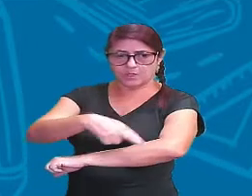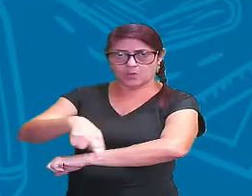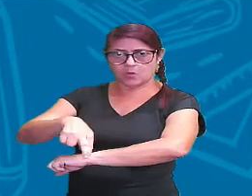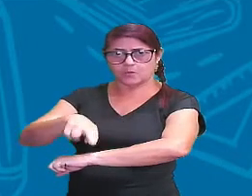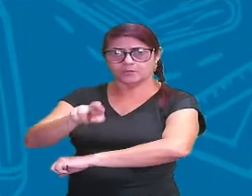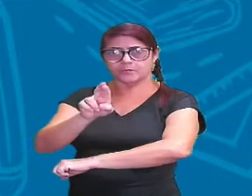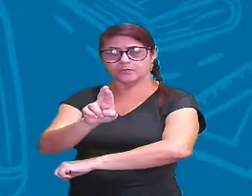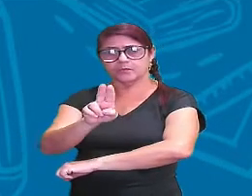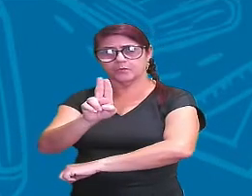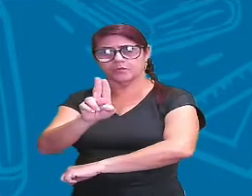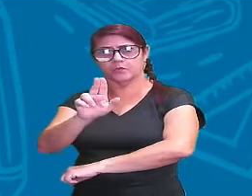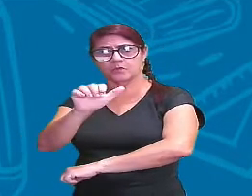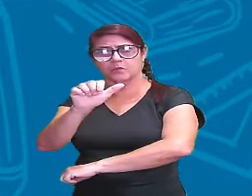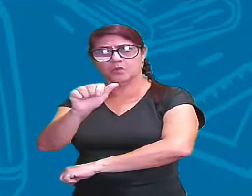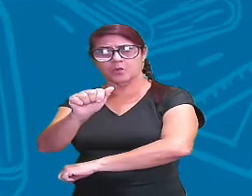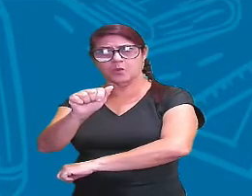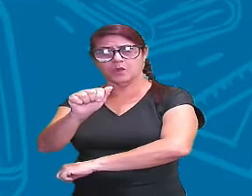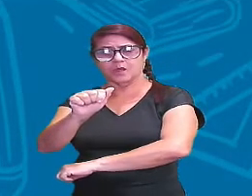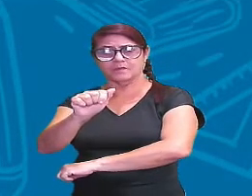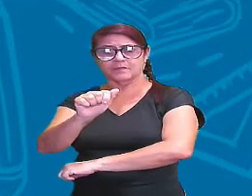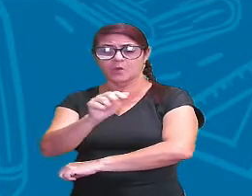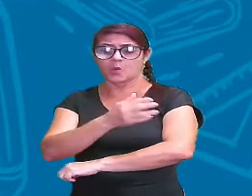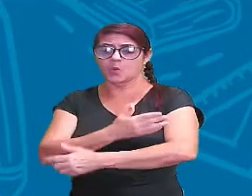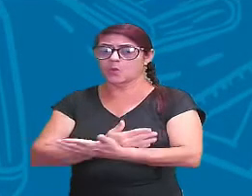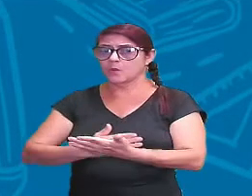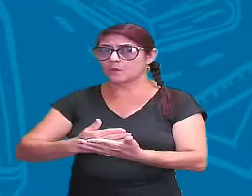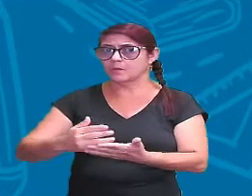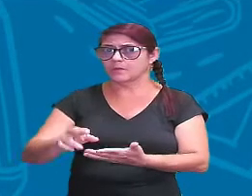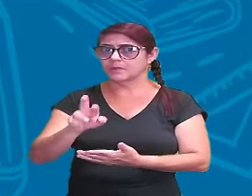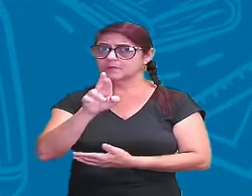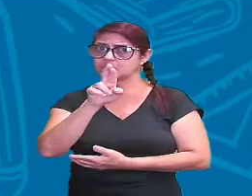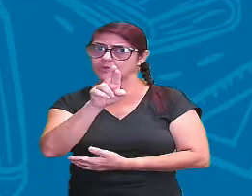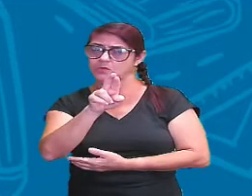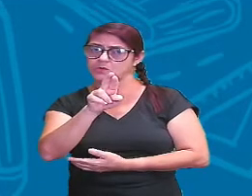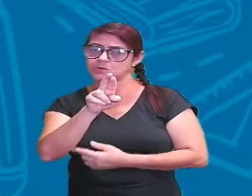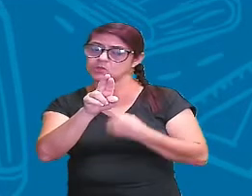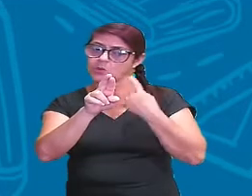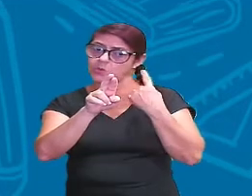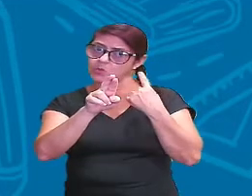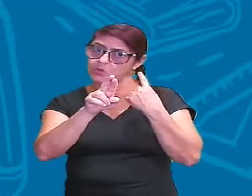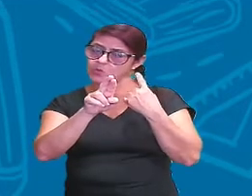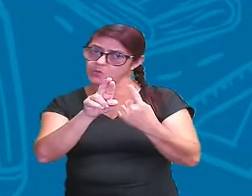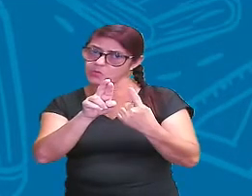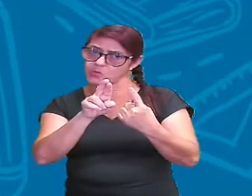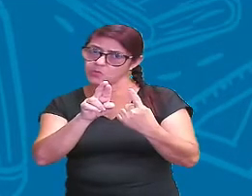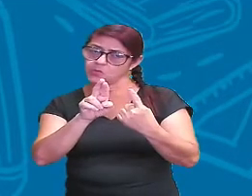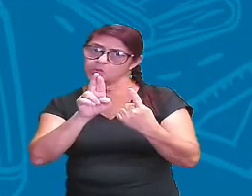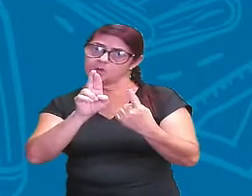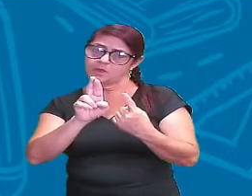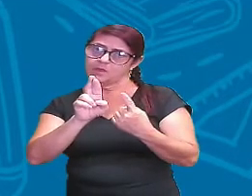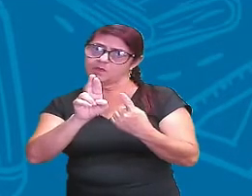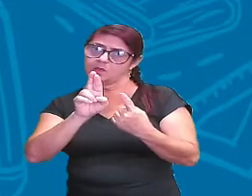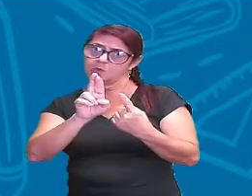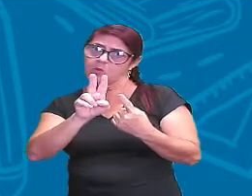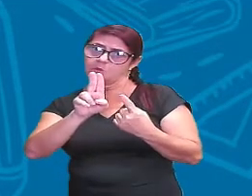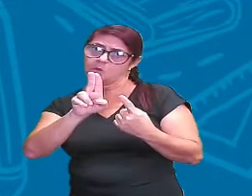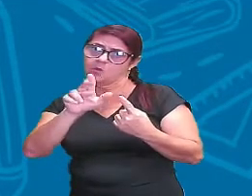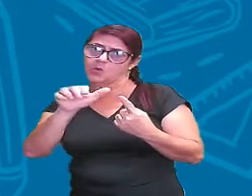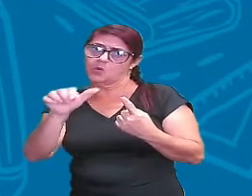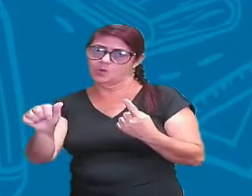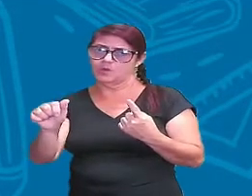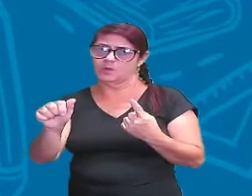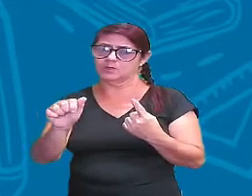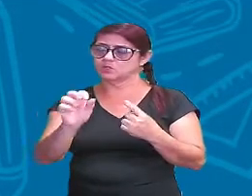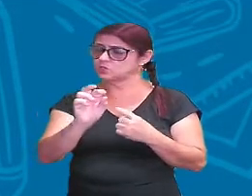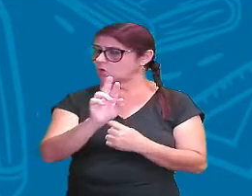mesmo exemplo do rato. Começa com R, então eu vou colocar apenas um R, onde esse R ele